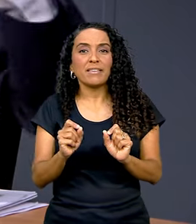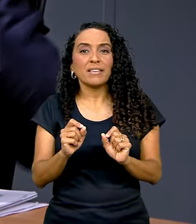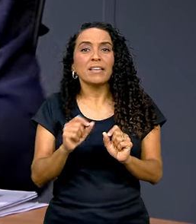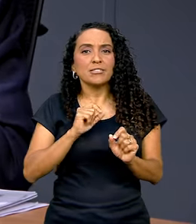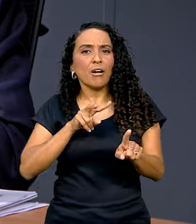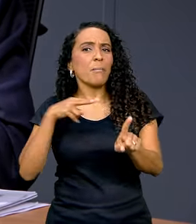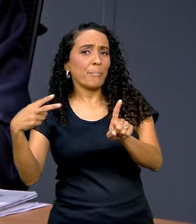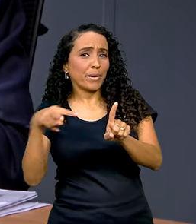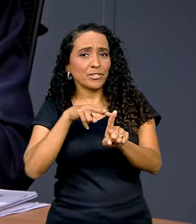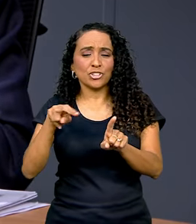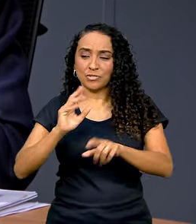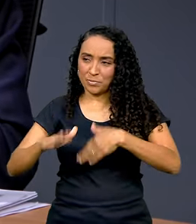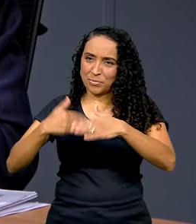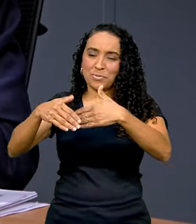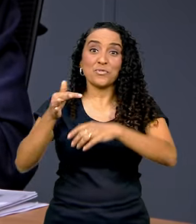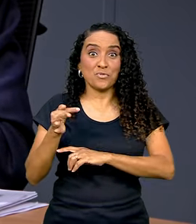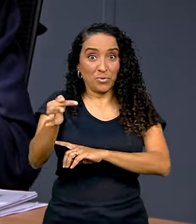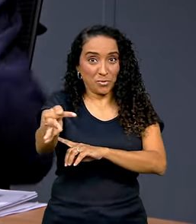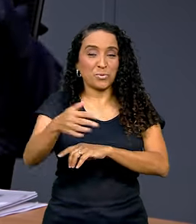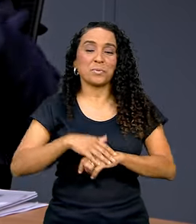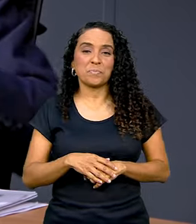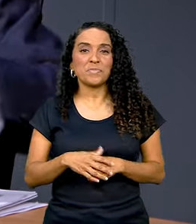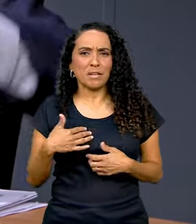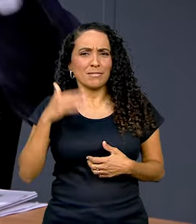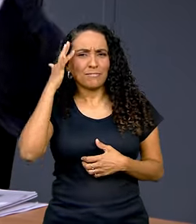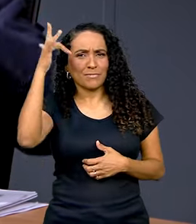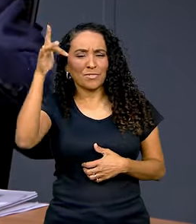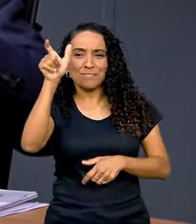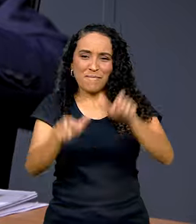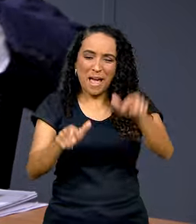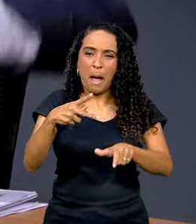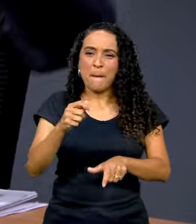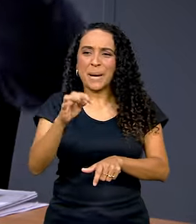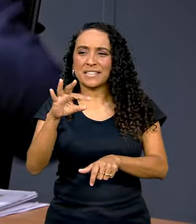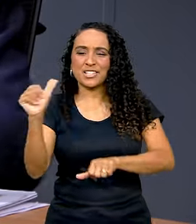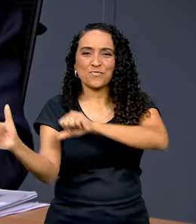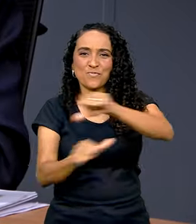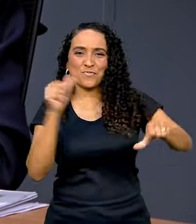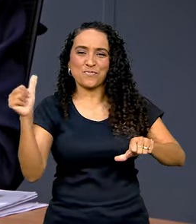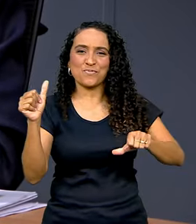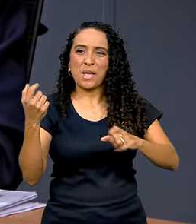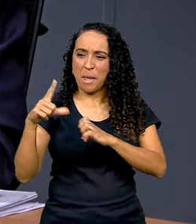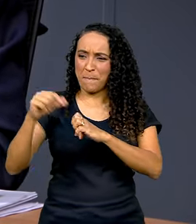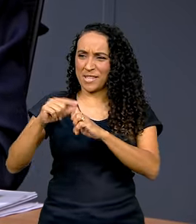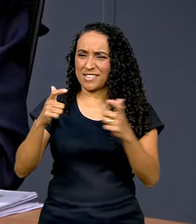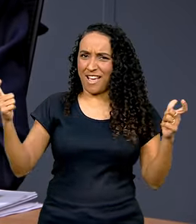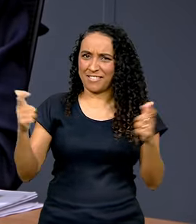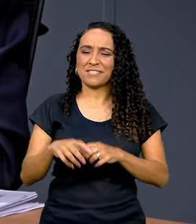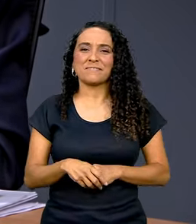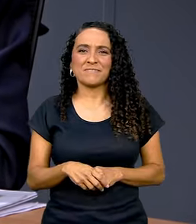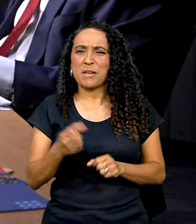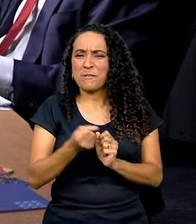com o perspectiva de crescer não é eu sonho que as patrícias possam virar mdias e grandes